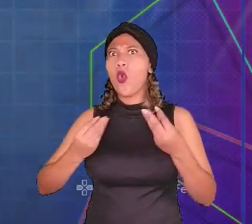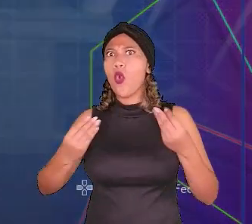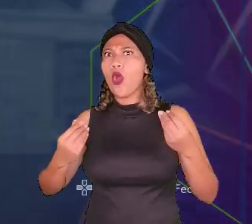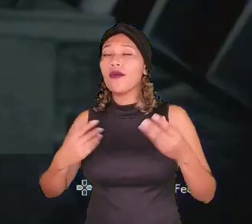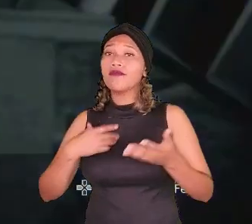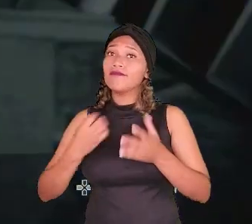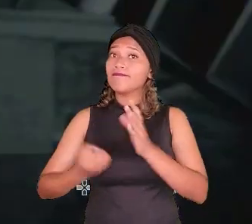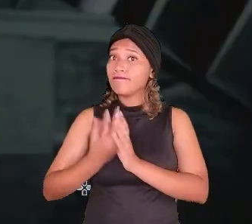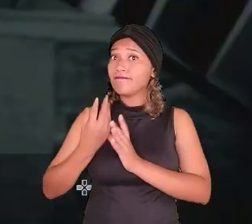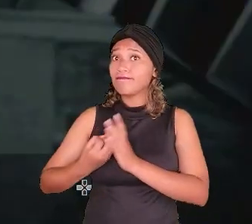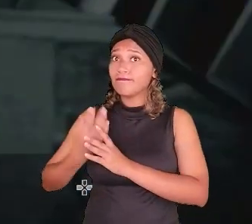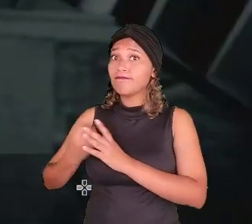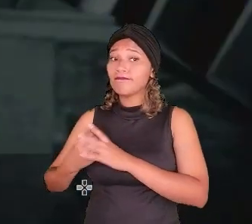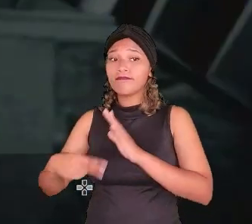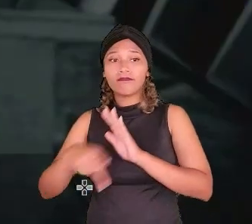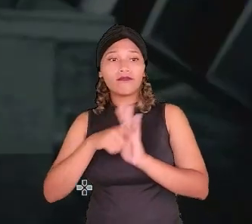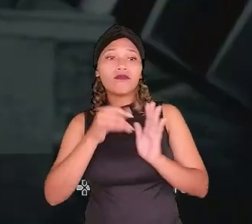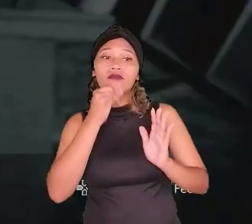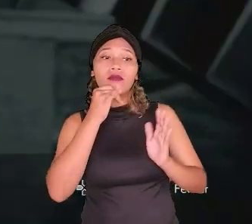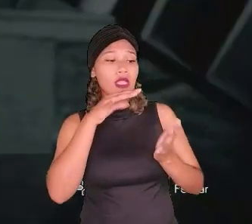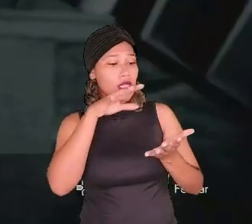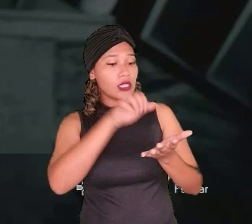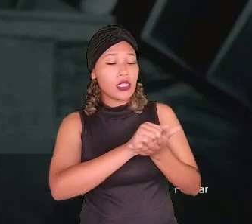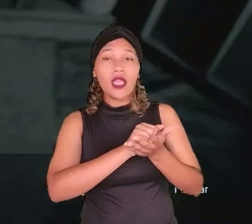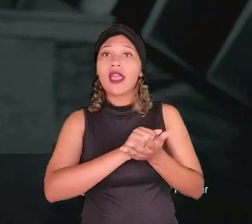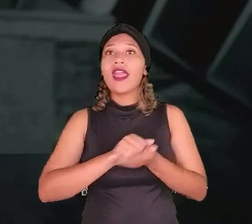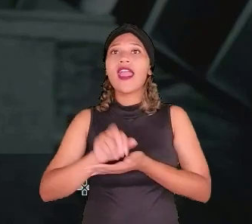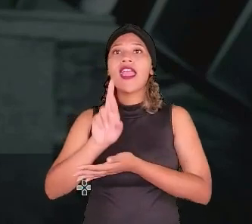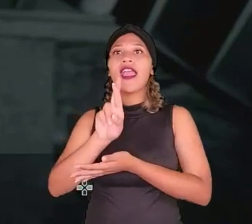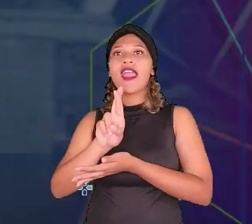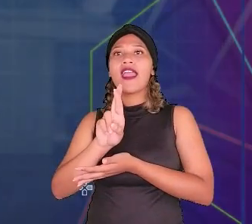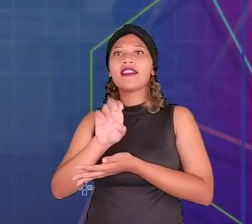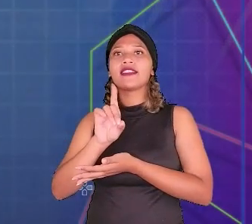e diários, por exemplo, os arquivos de Resident Evil.